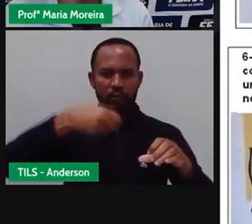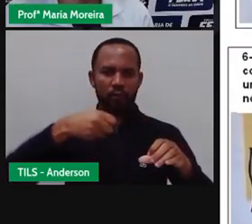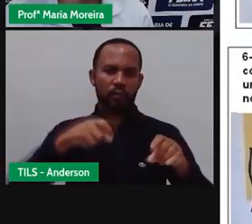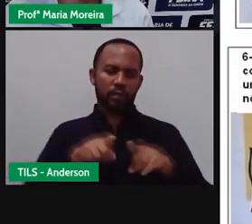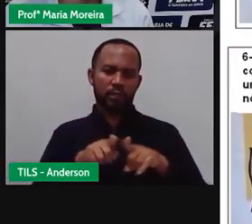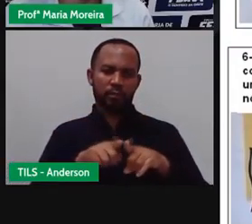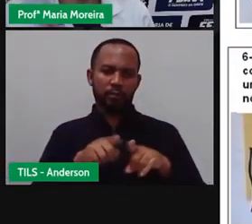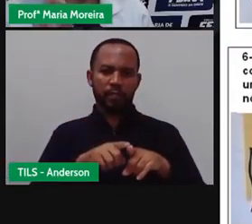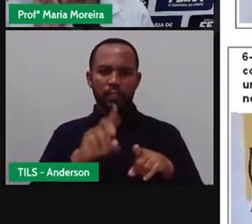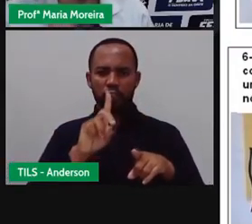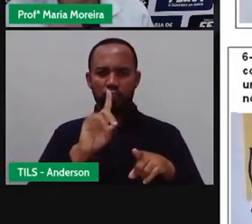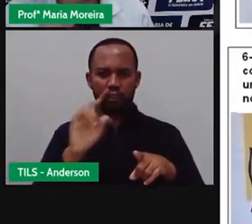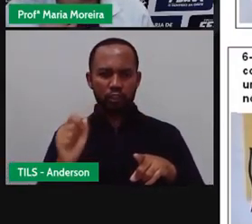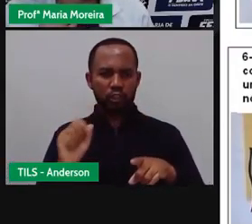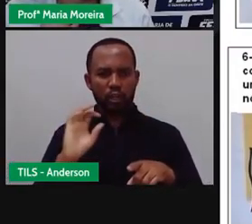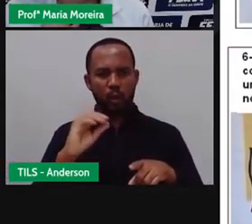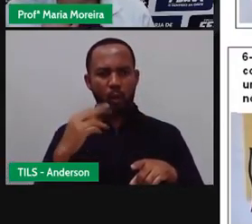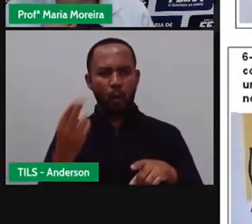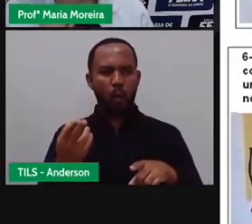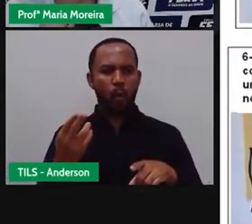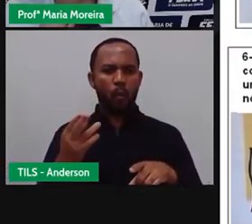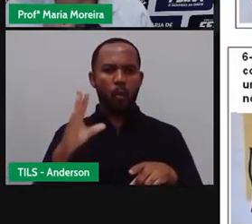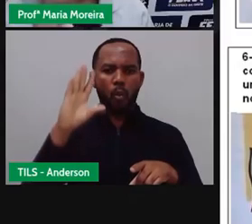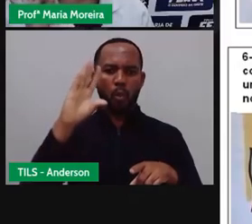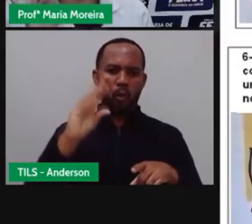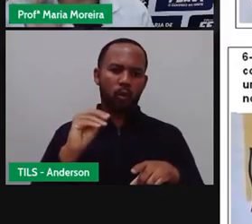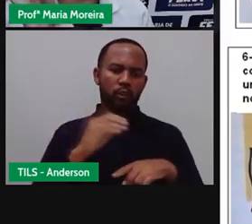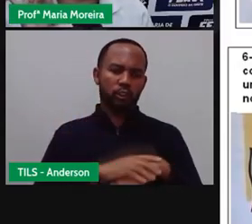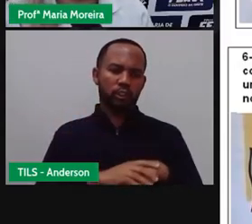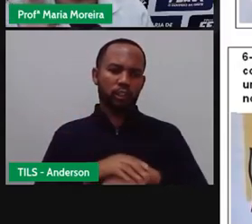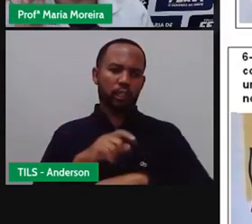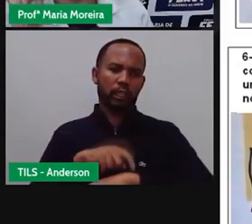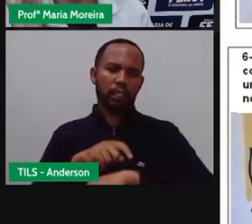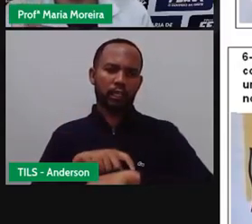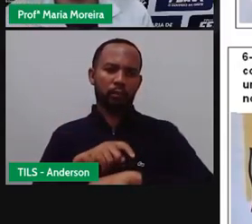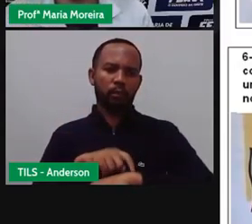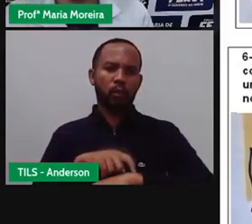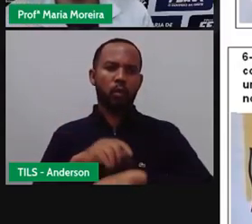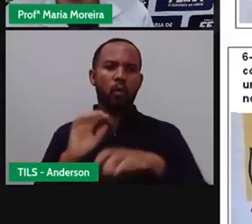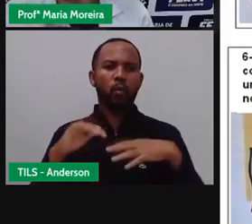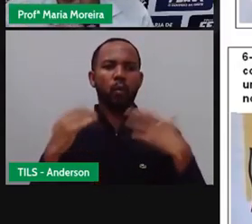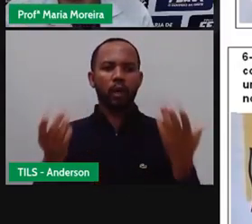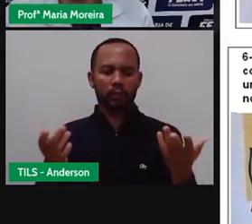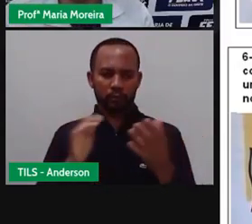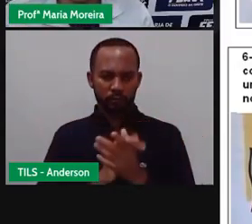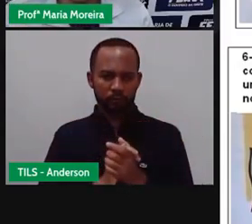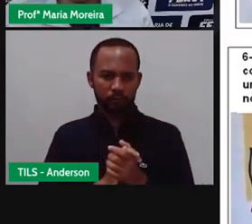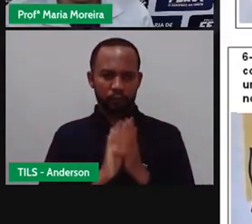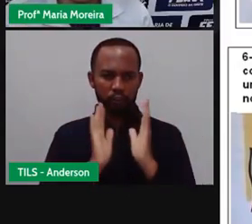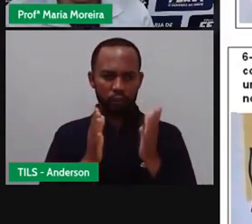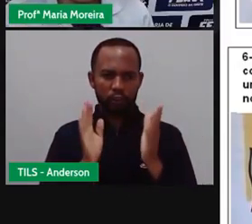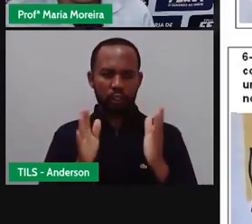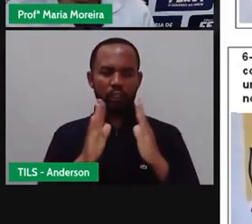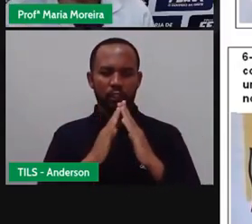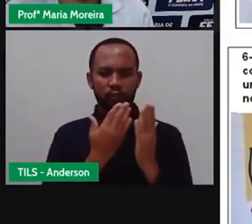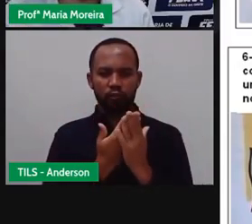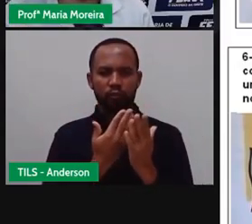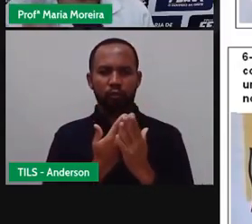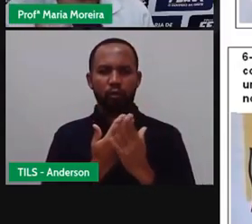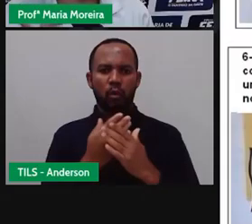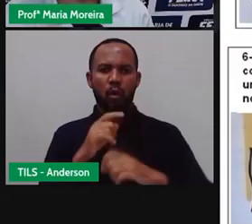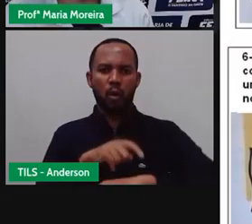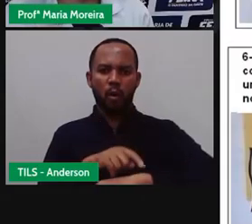noite. Ou seja, um dia e uma noite tem quanto tempo? 24 horas. A gente já estudou aqui as horas. Depois